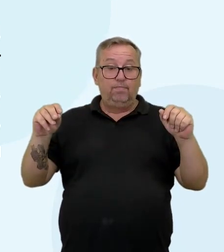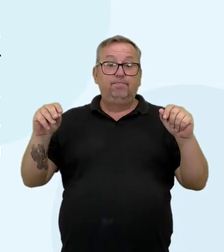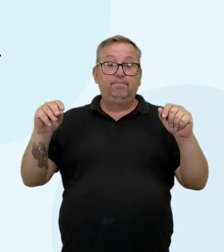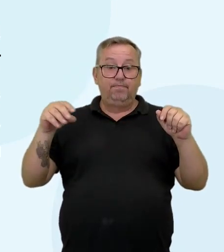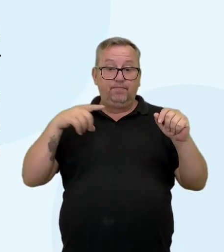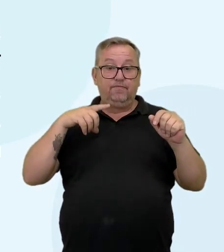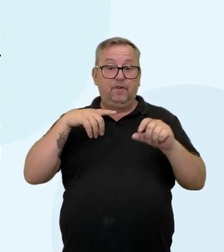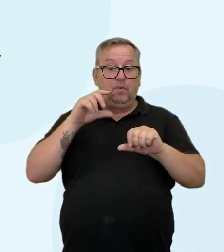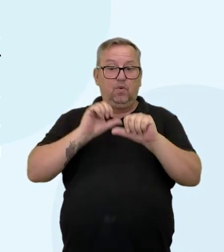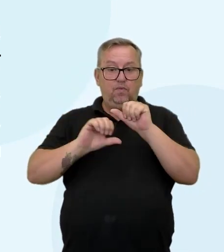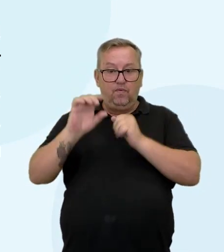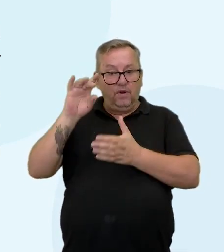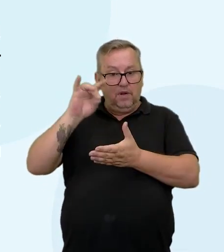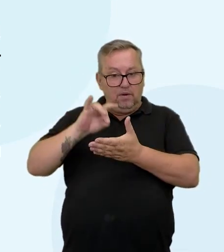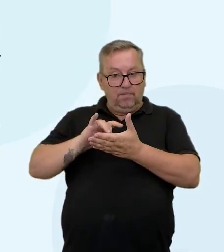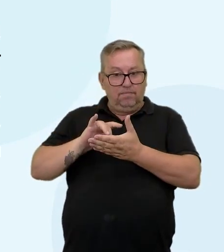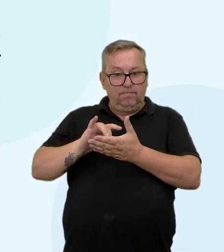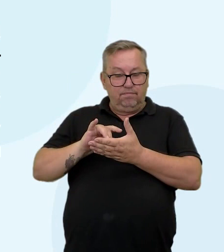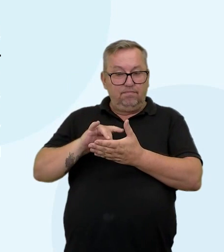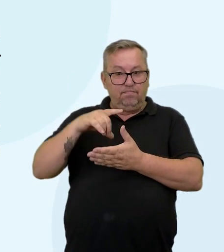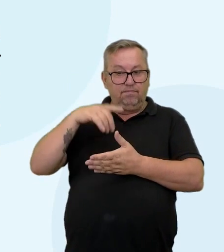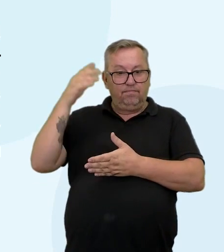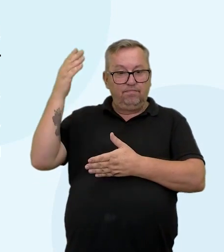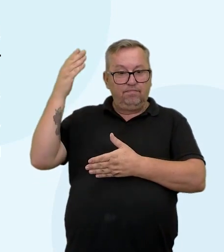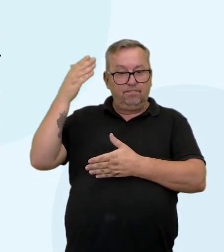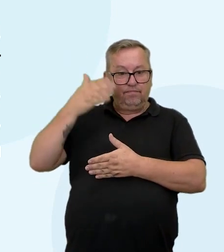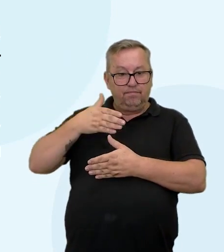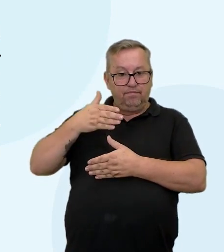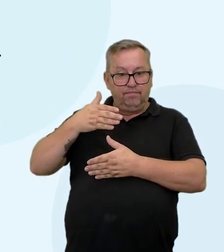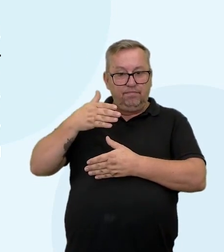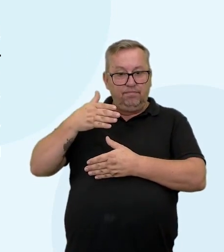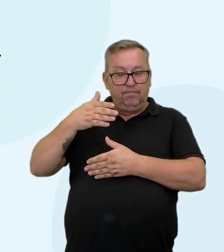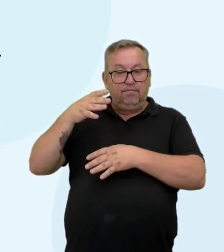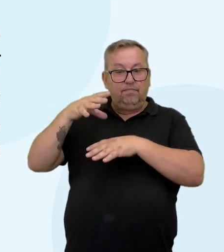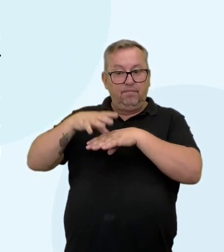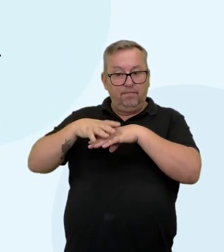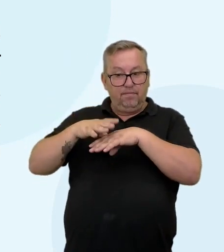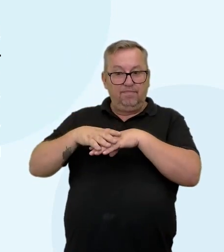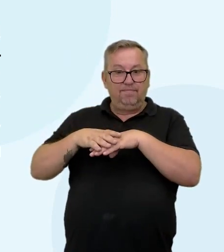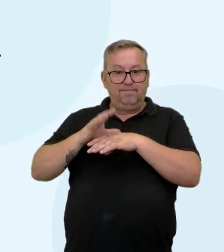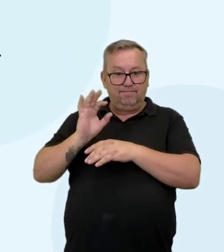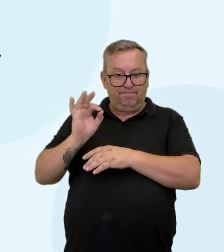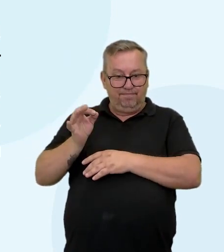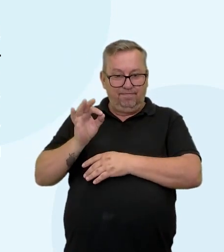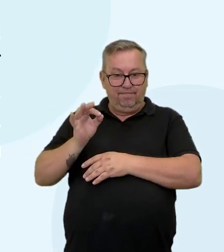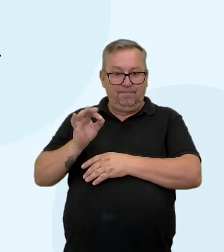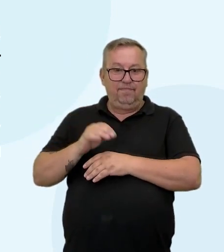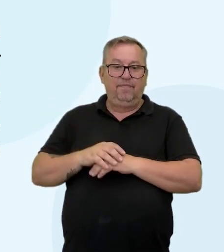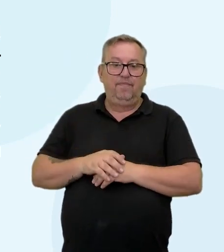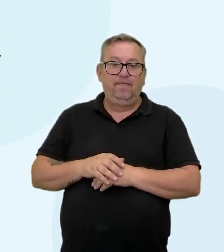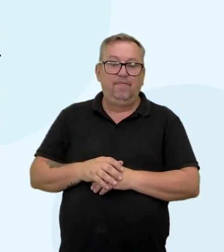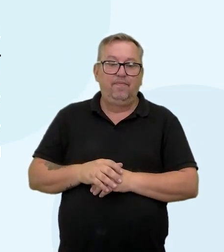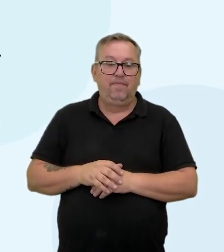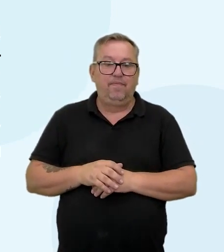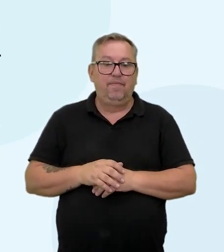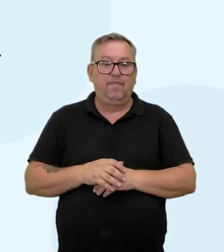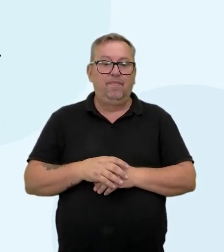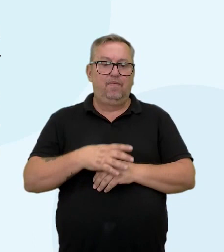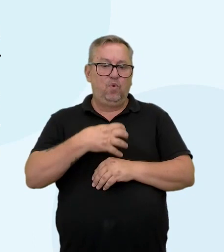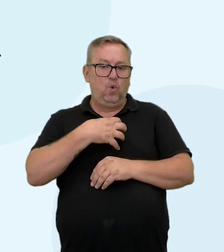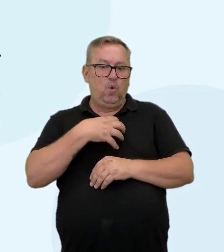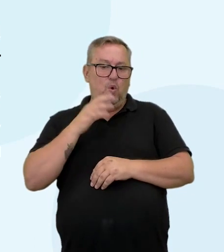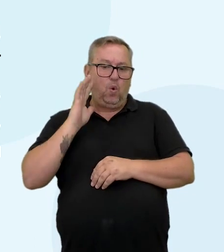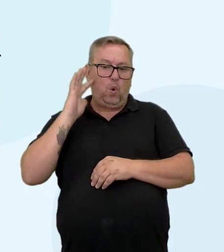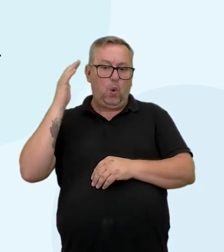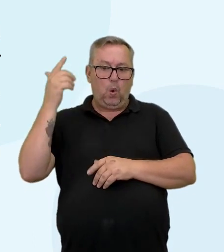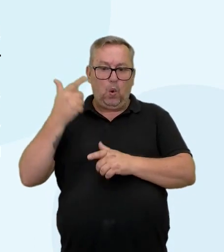as soluções que o tornam verdadeiro, havendo comprovação, ou seja, a prova matemática para isso. Tá ok? A forma